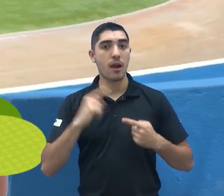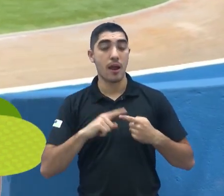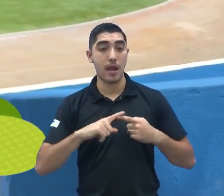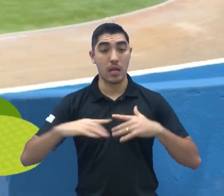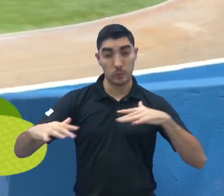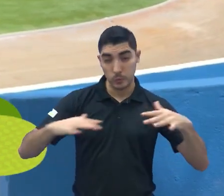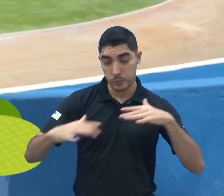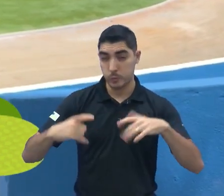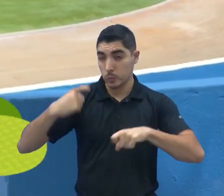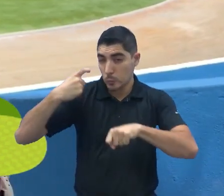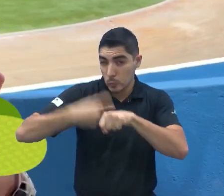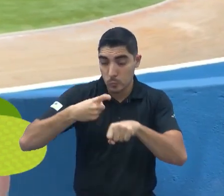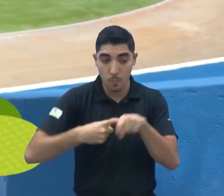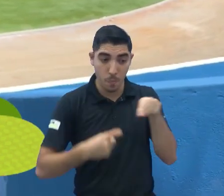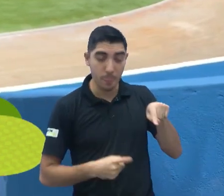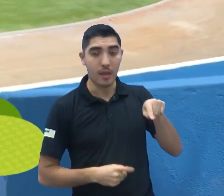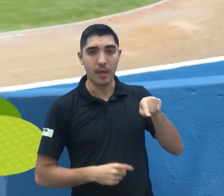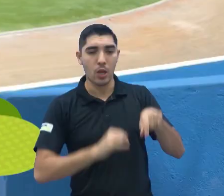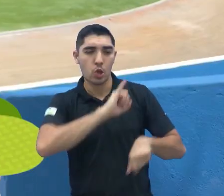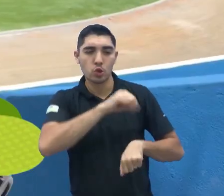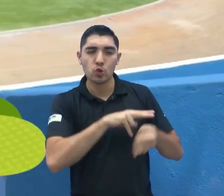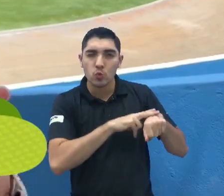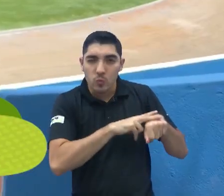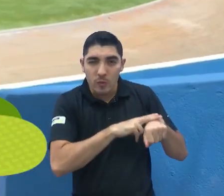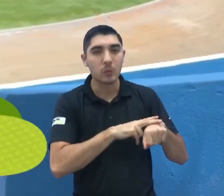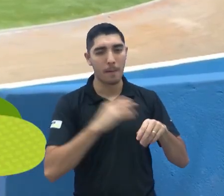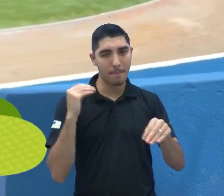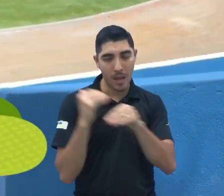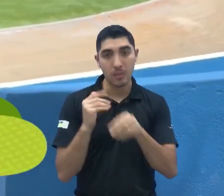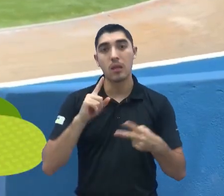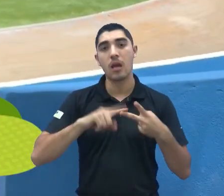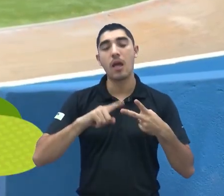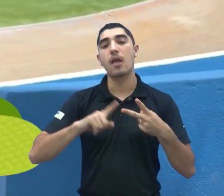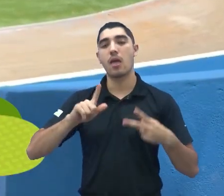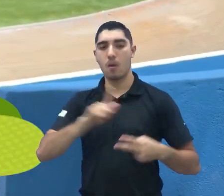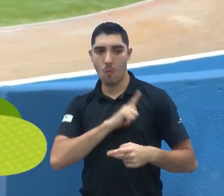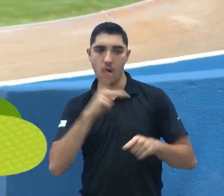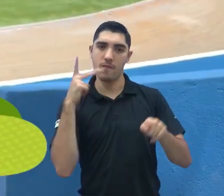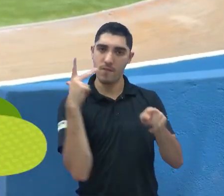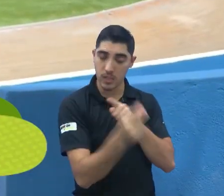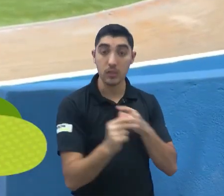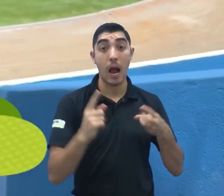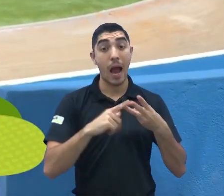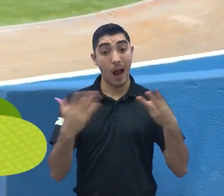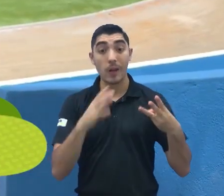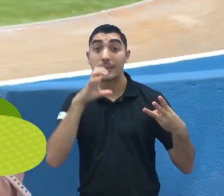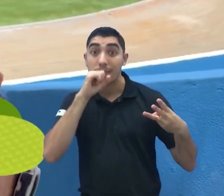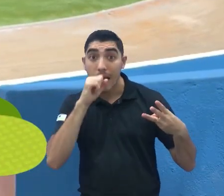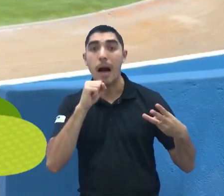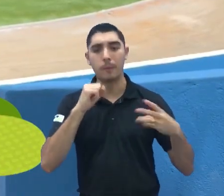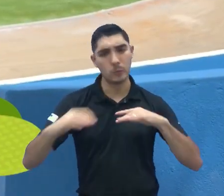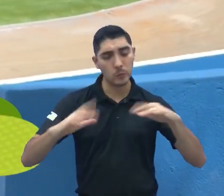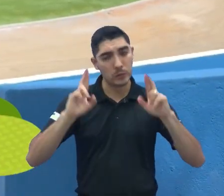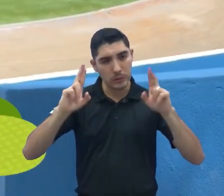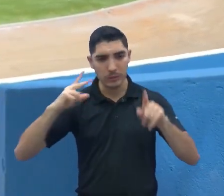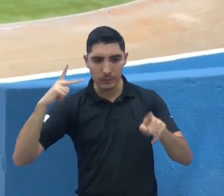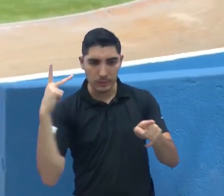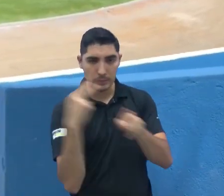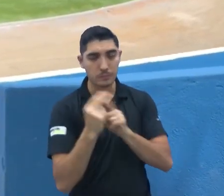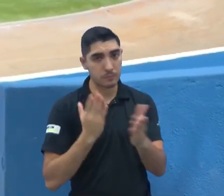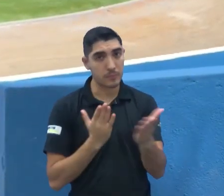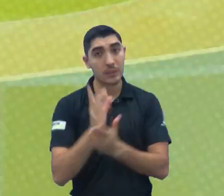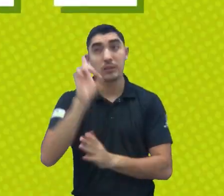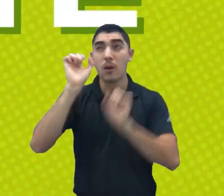Juventude, a vitória contra o Guará, e sábado seremos decisivos e vamos em busca dessa vitória, dos 3 pontos, e se Deus quiser,